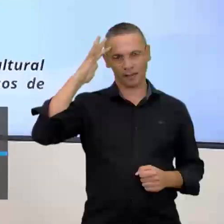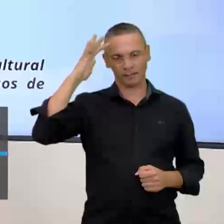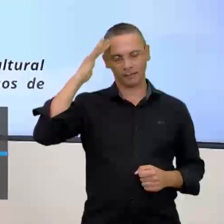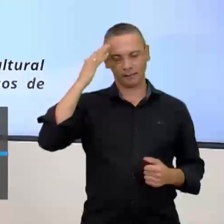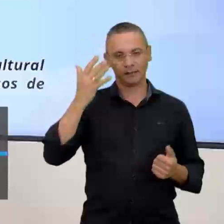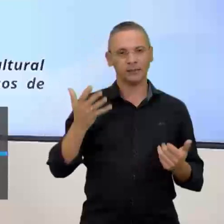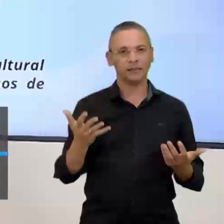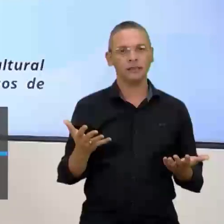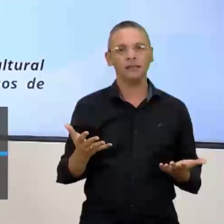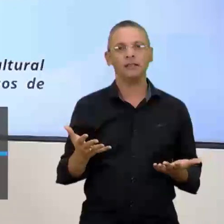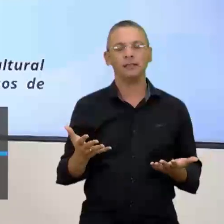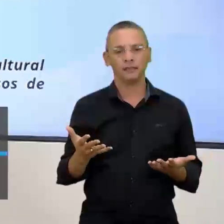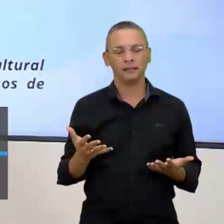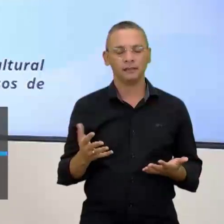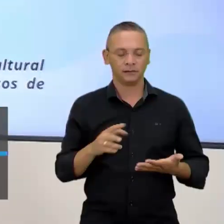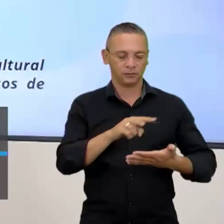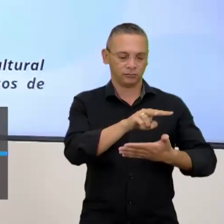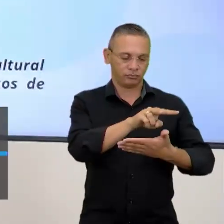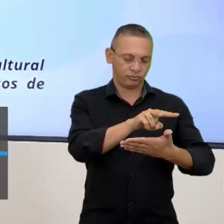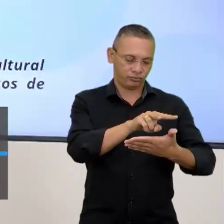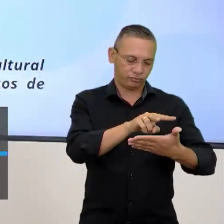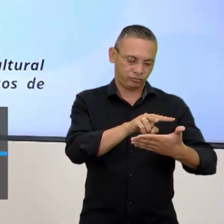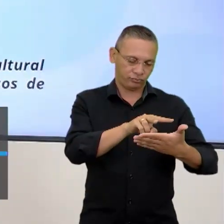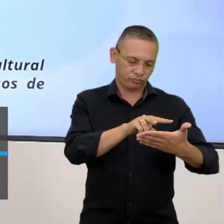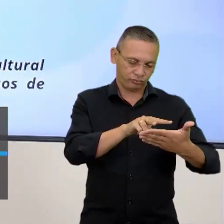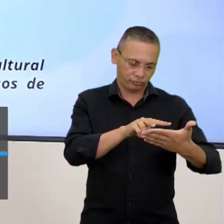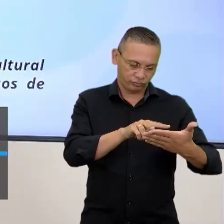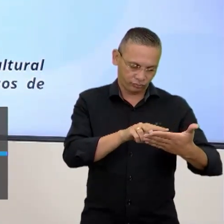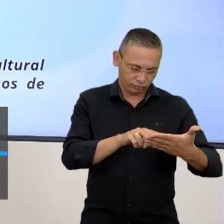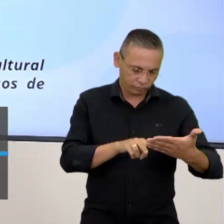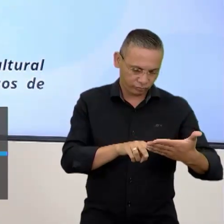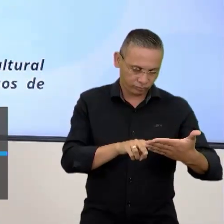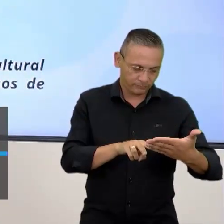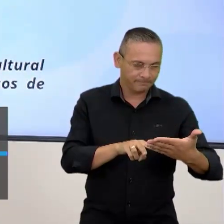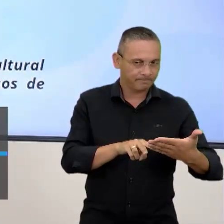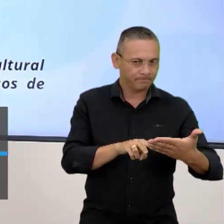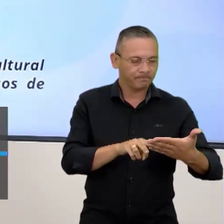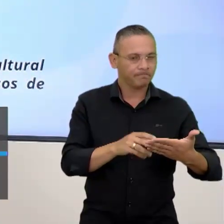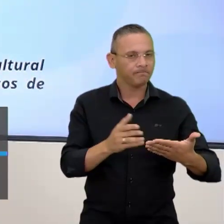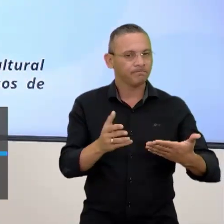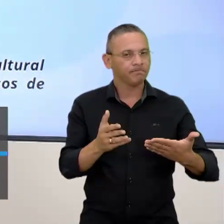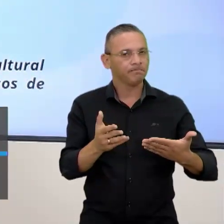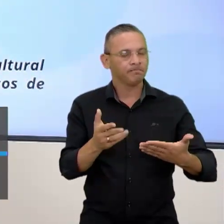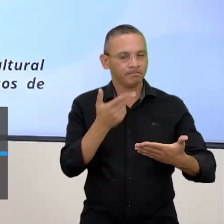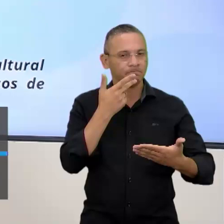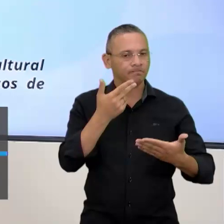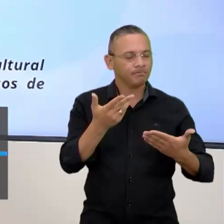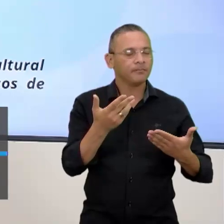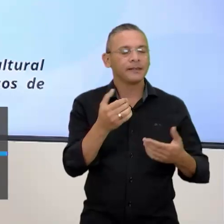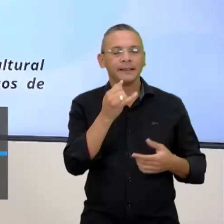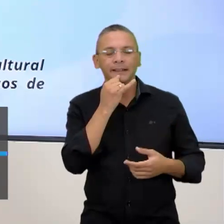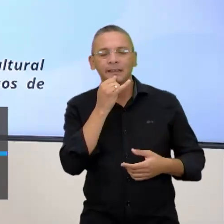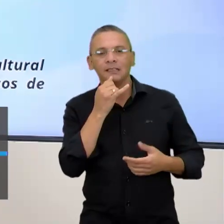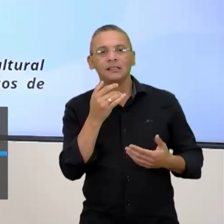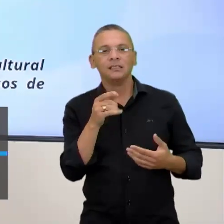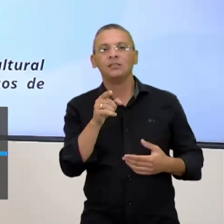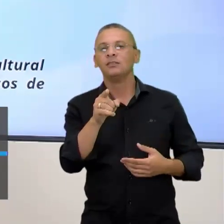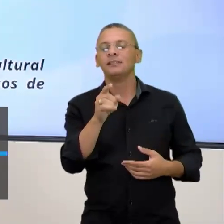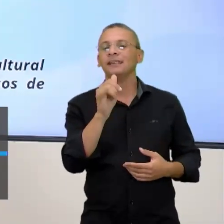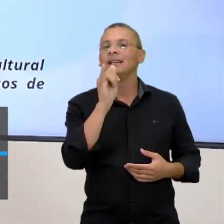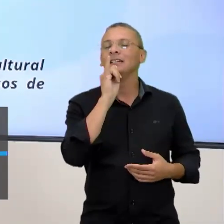em ler alguma coisa, vou ser bem sincero com vocês, dificilmente você,